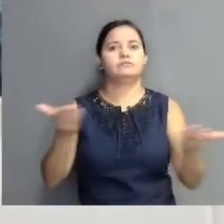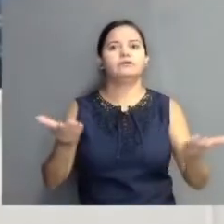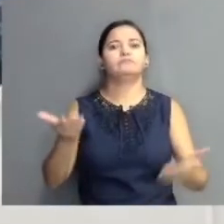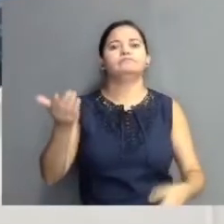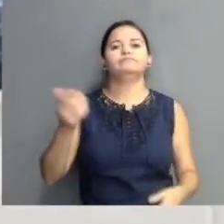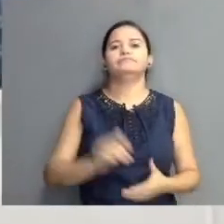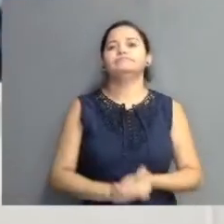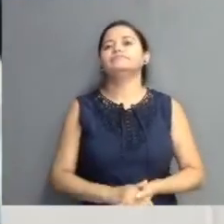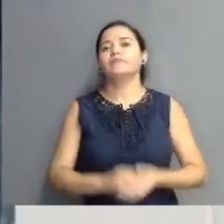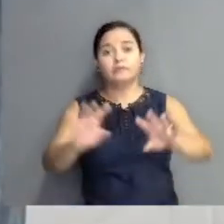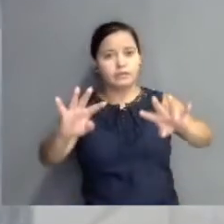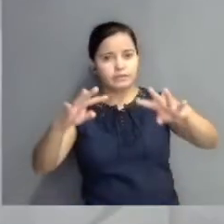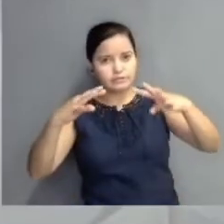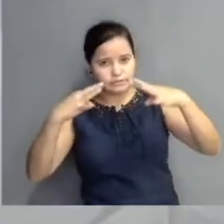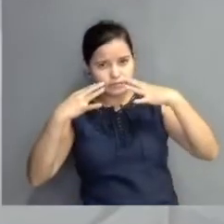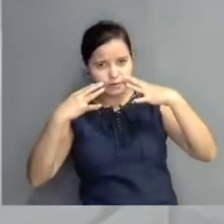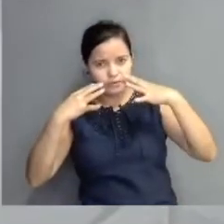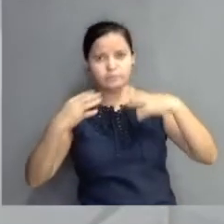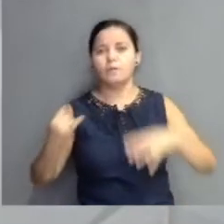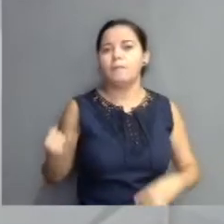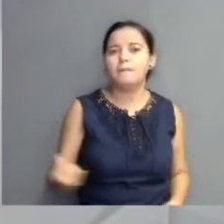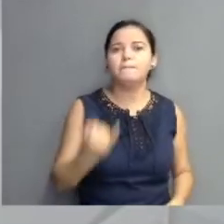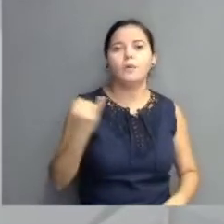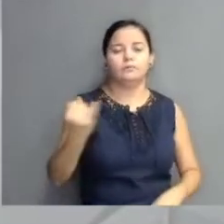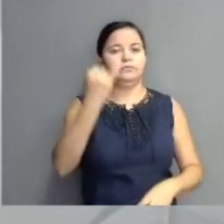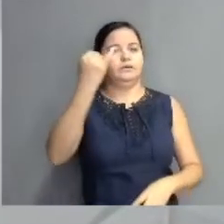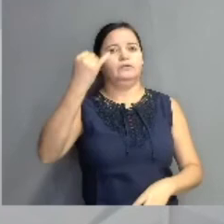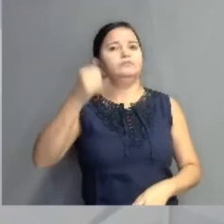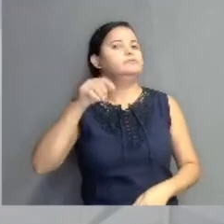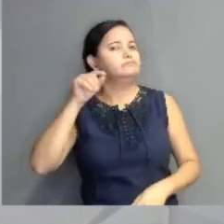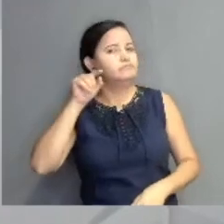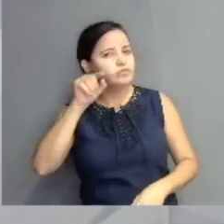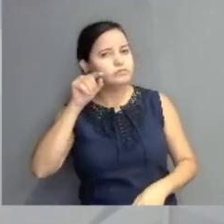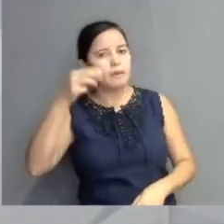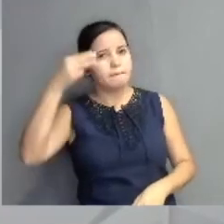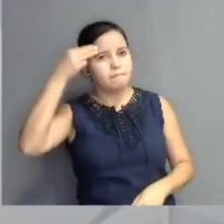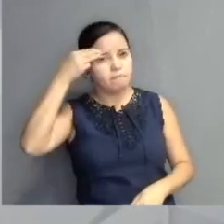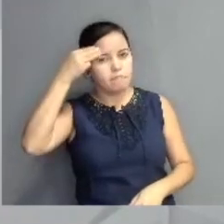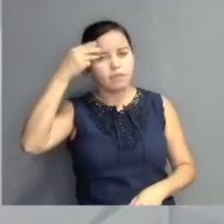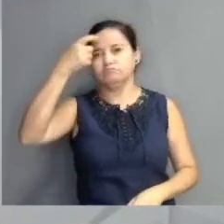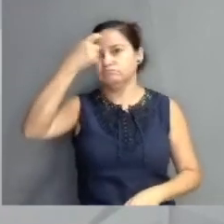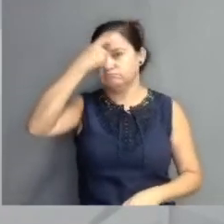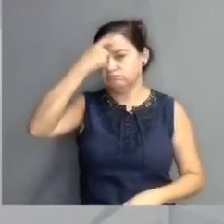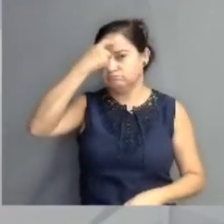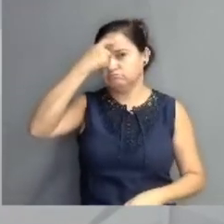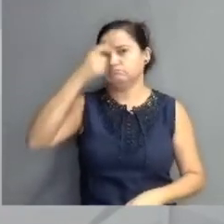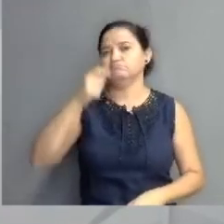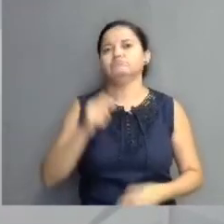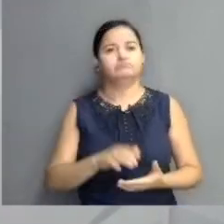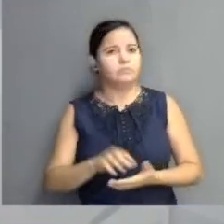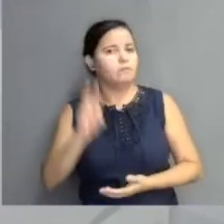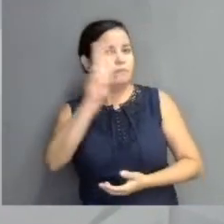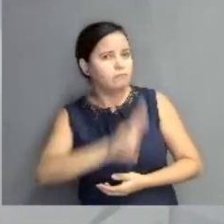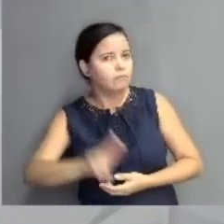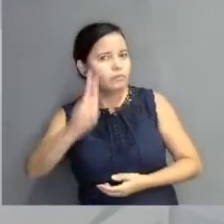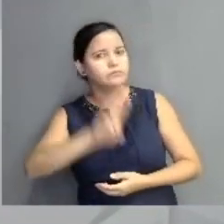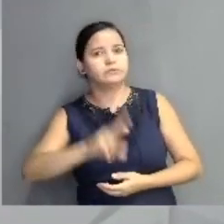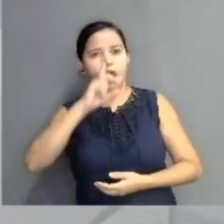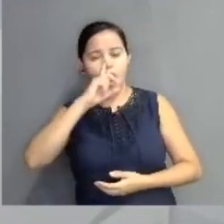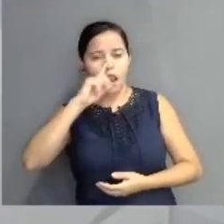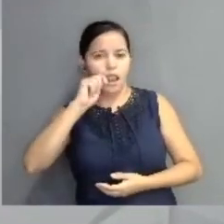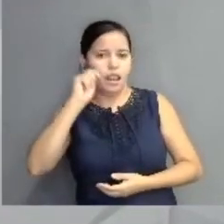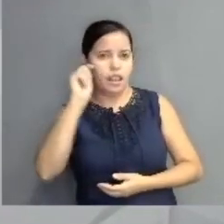chamar a atenção de vocês como é importante essa conscientização, como é importante a gente usar o lixo de uma forma